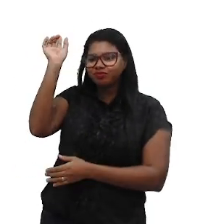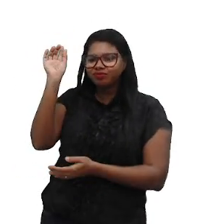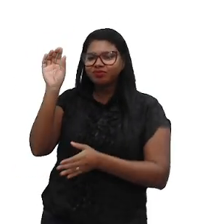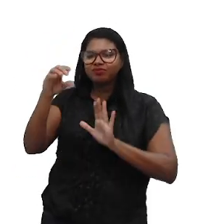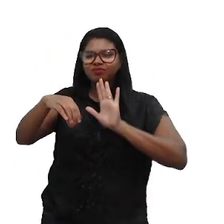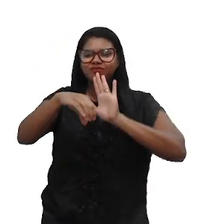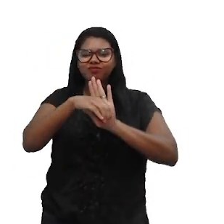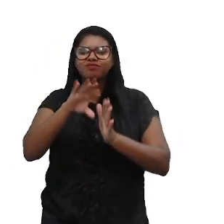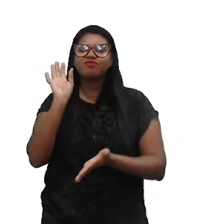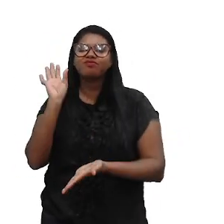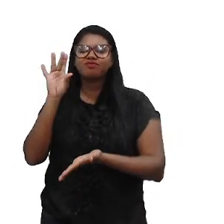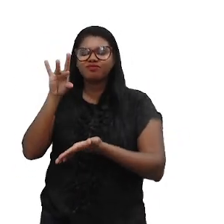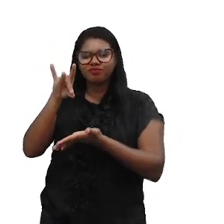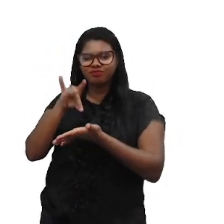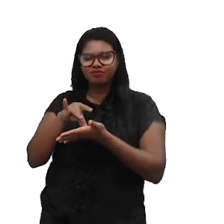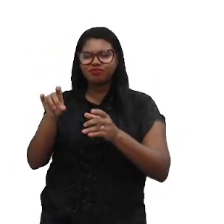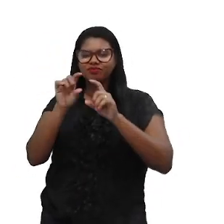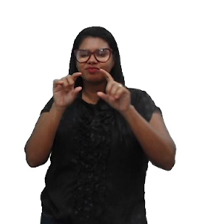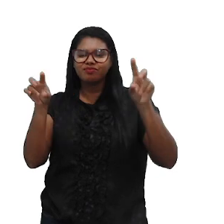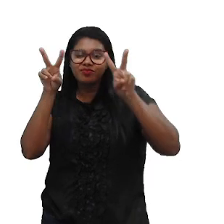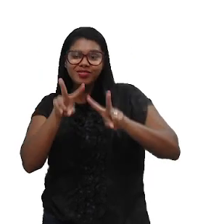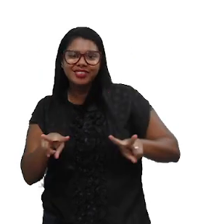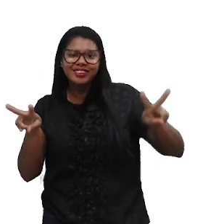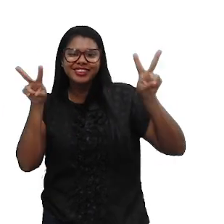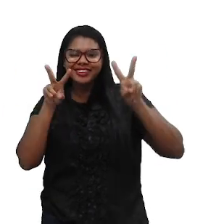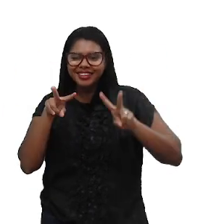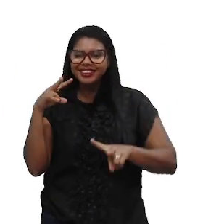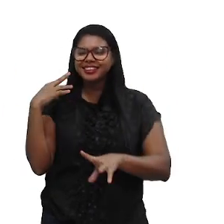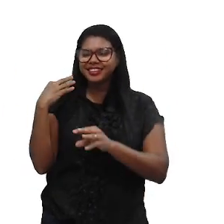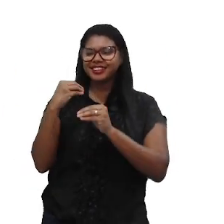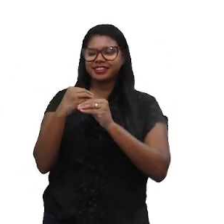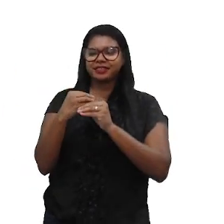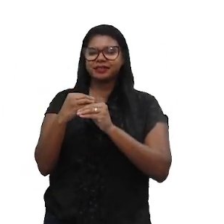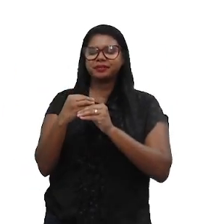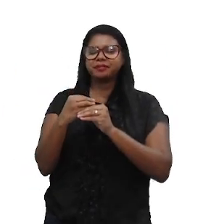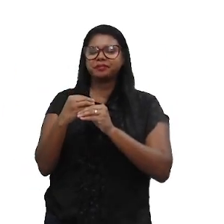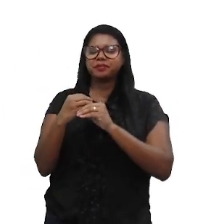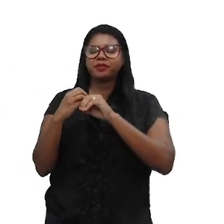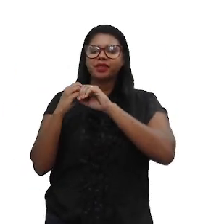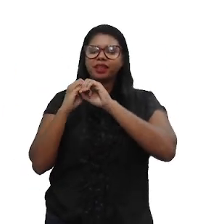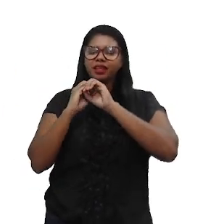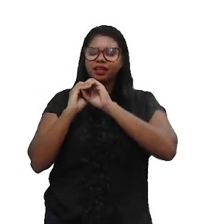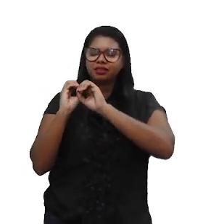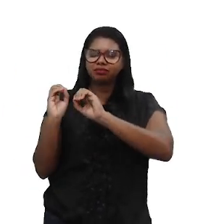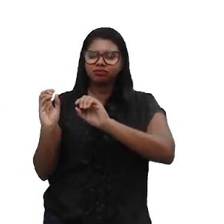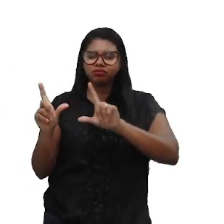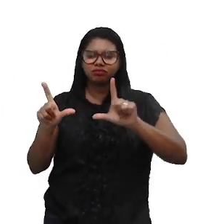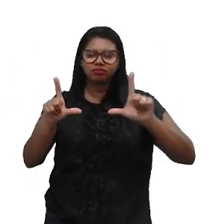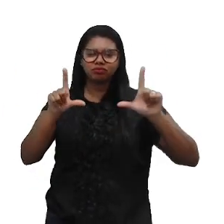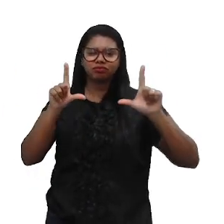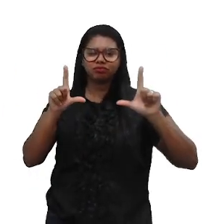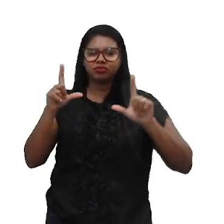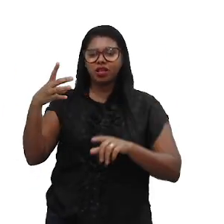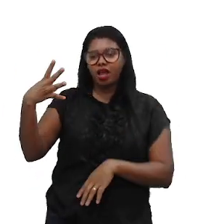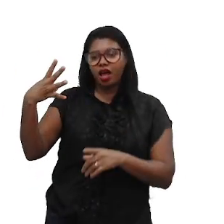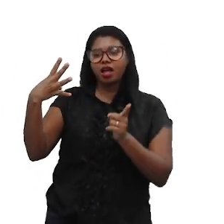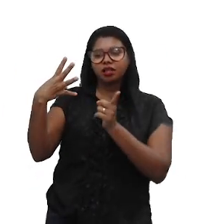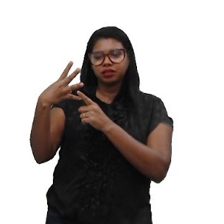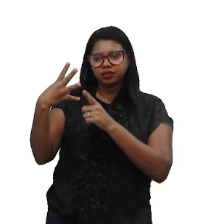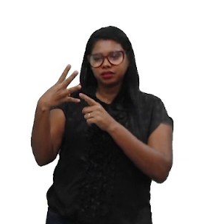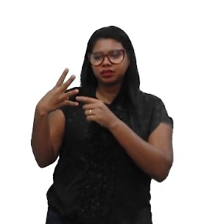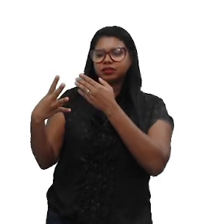e mensagens através de elementos visuais. E aí eu destaquei esses quatro, né? Que são as